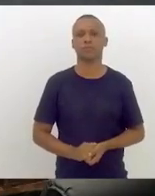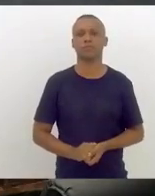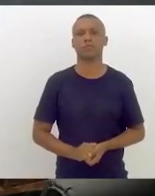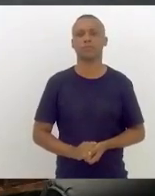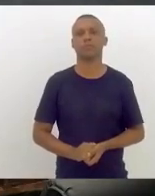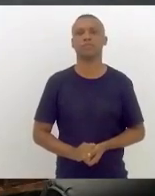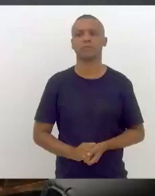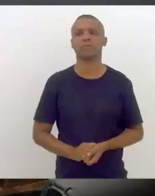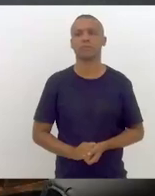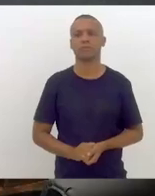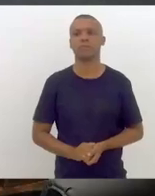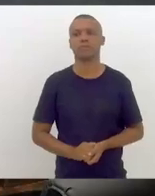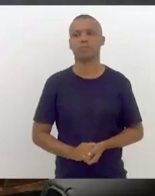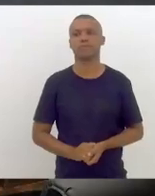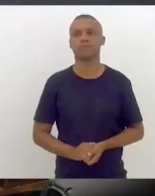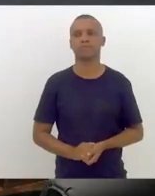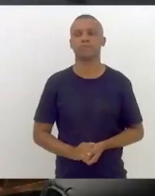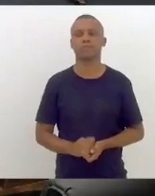presidente